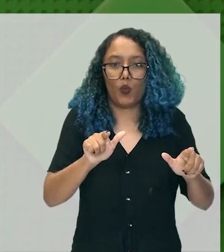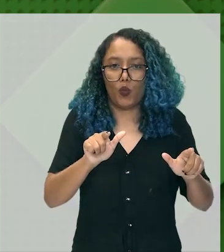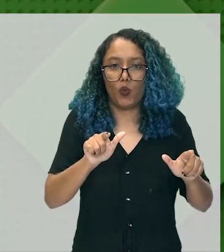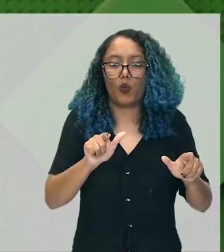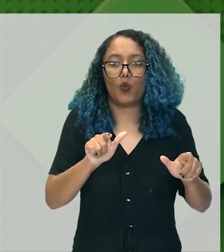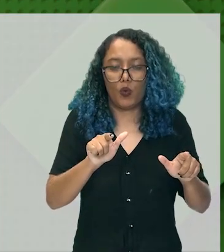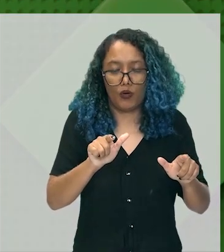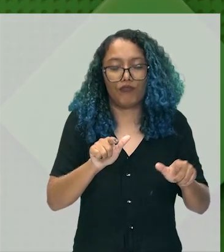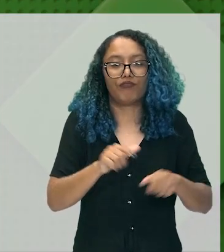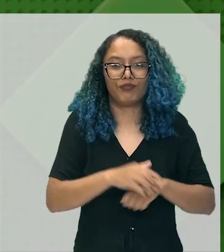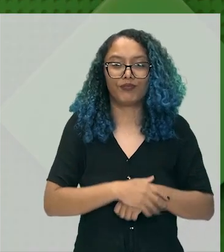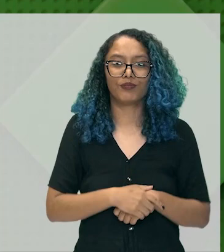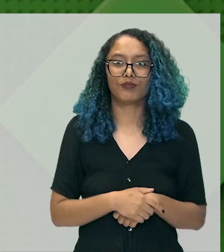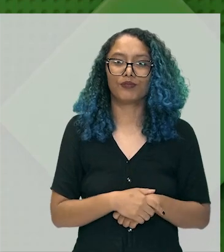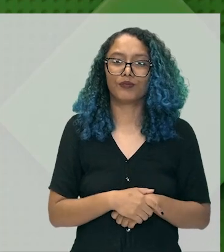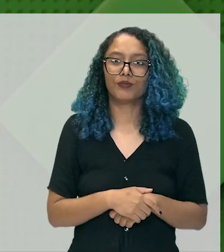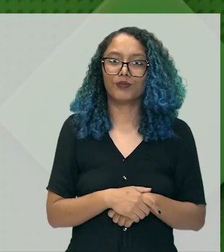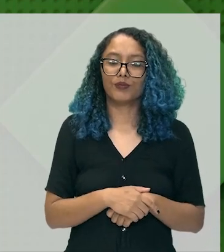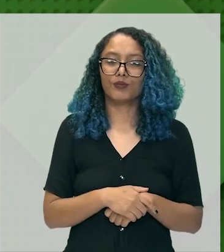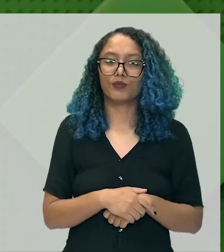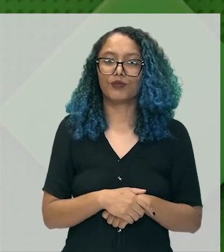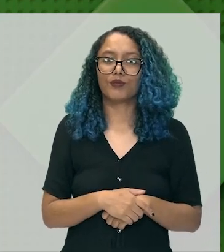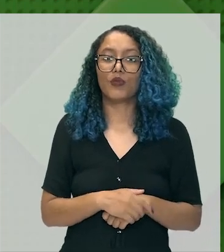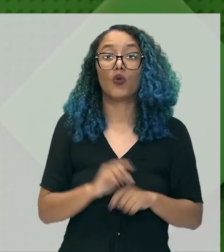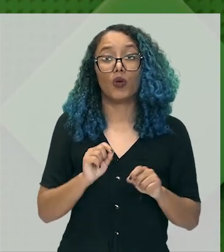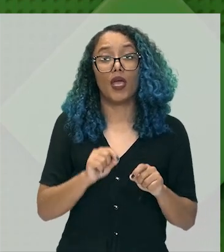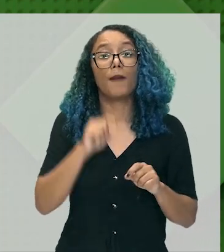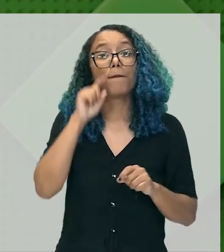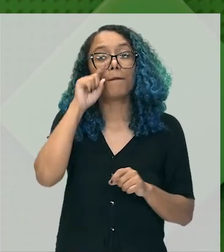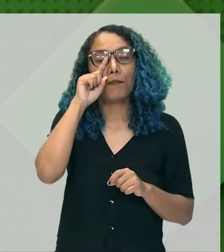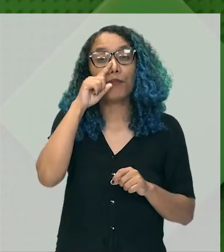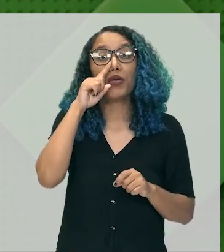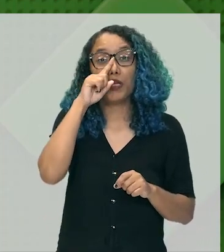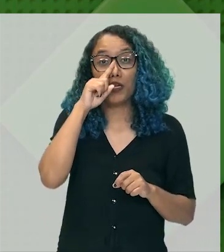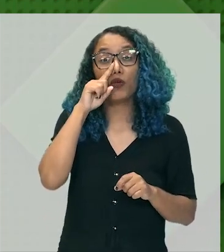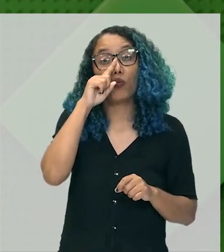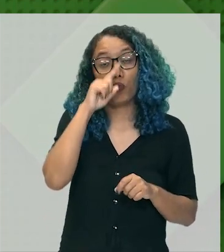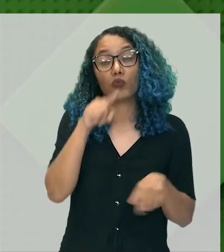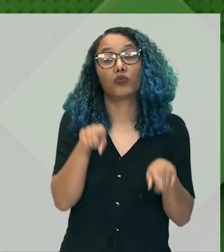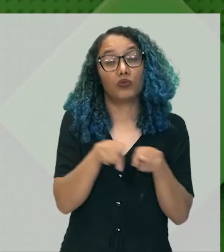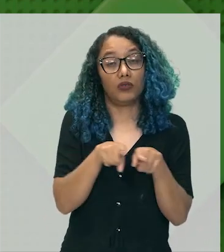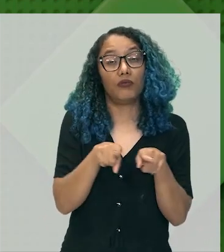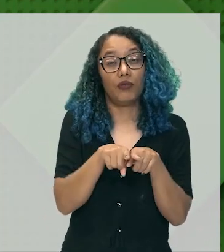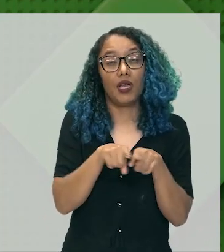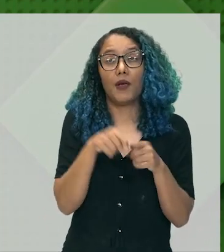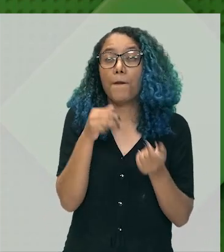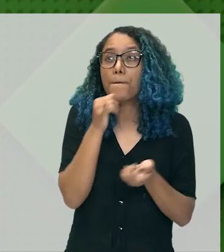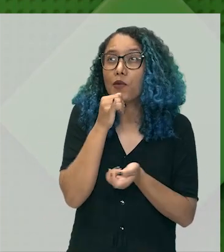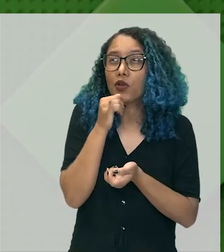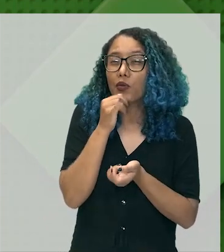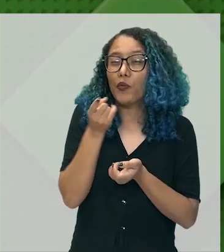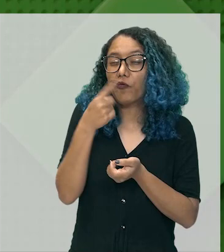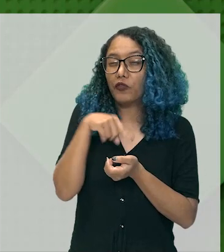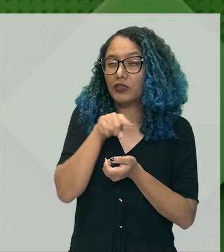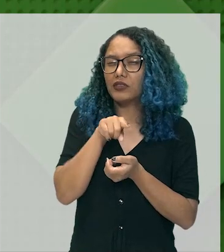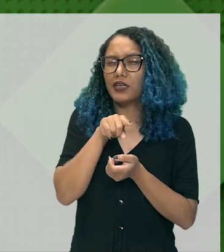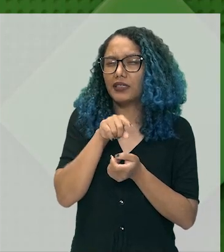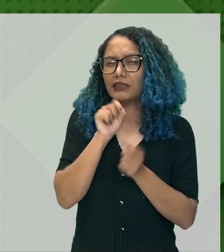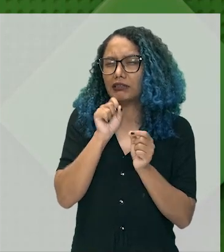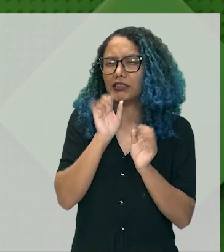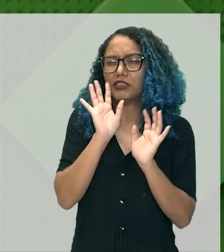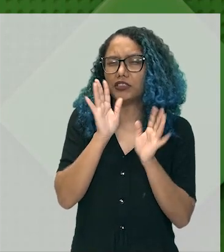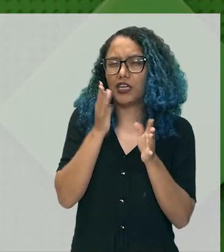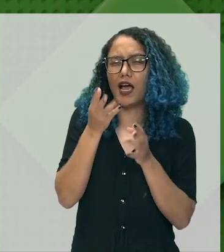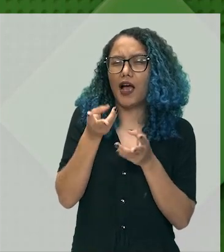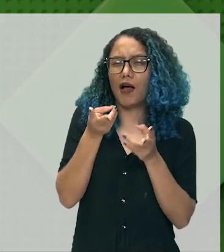uso da queimada, isso é grave. Por quê? Imaginem vocês, se já tiveram essa experiência de